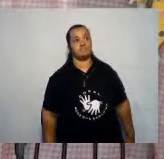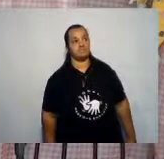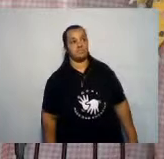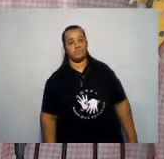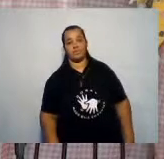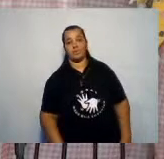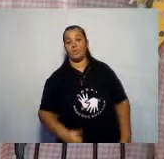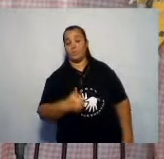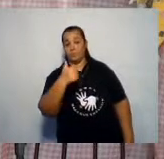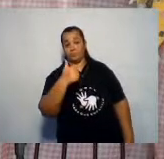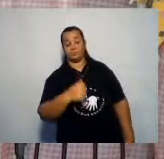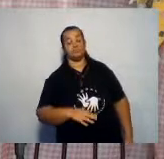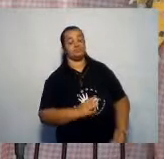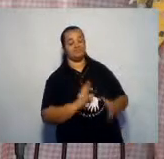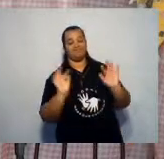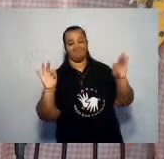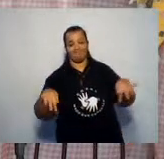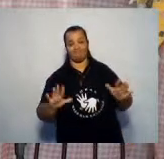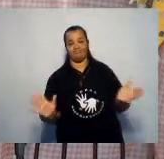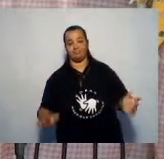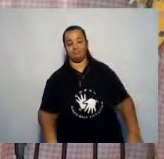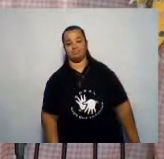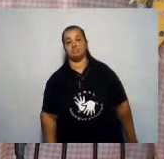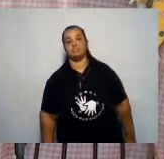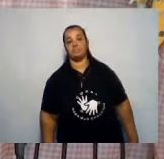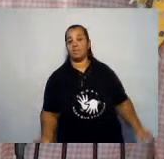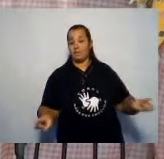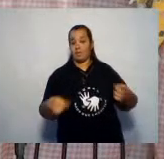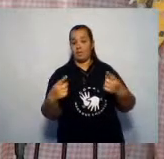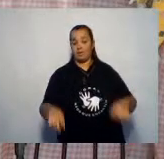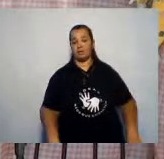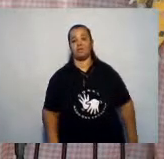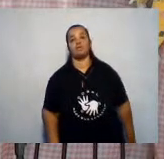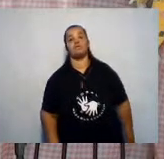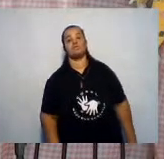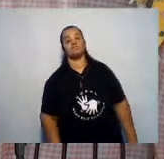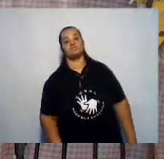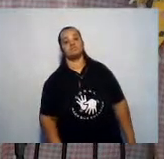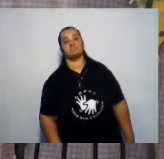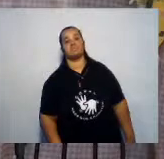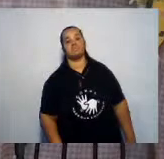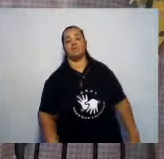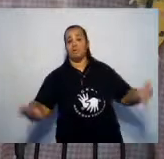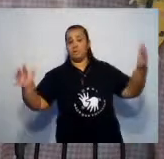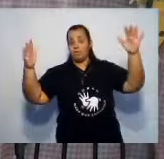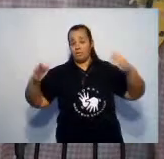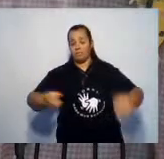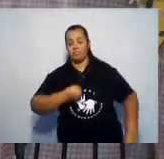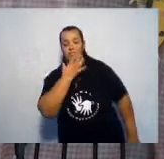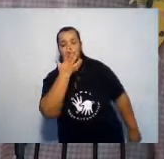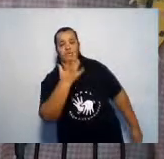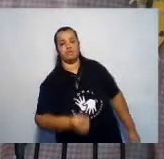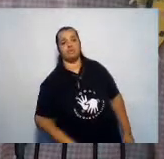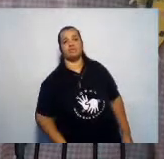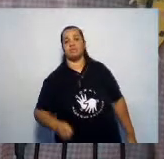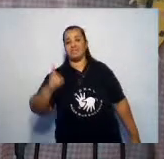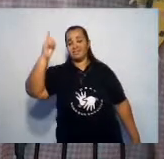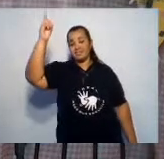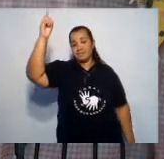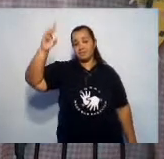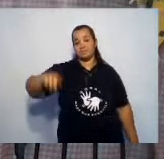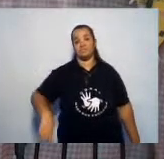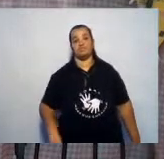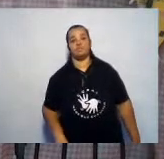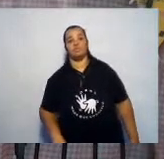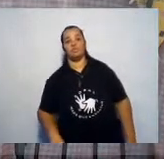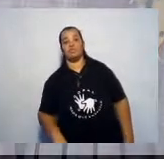a última canção, nós vamos deixar uma mensagem para você, público que está nos acompanhando aí em casa. Muita vibração boa, né? Que Deus, que